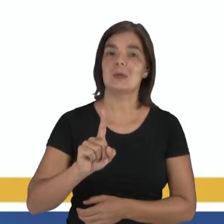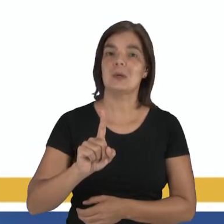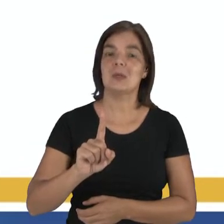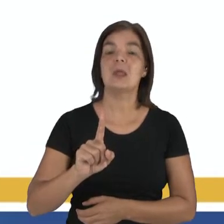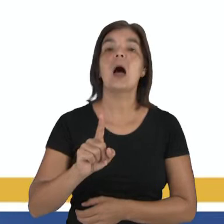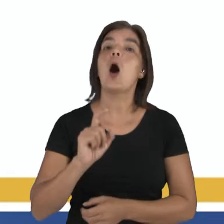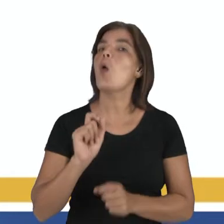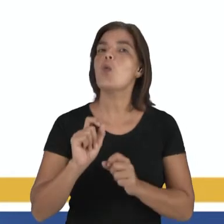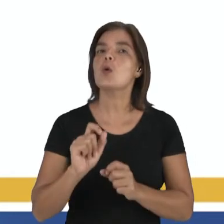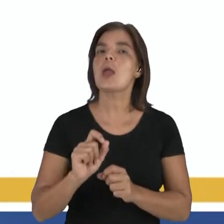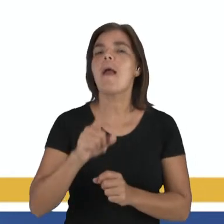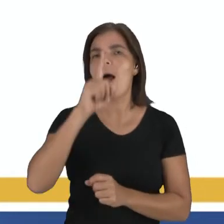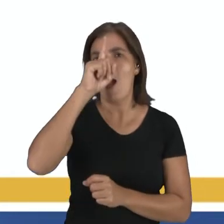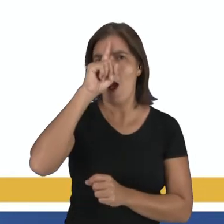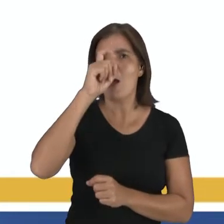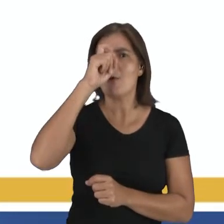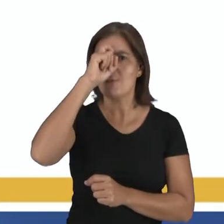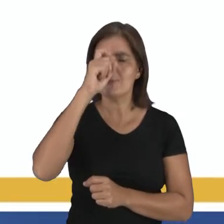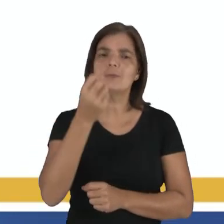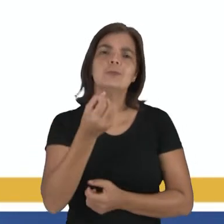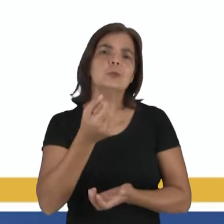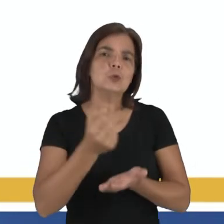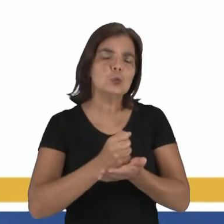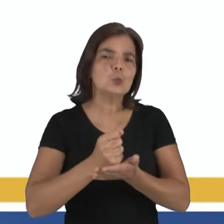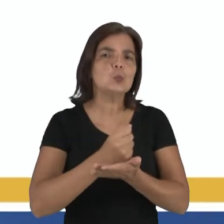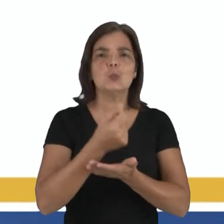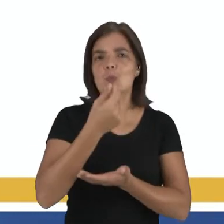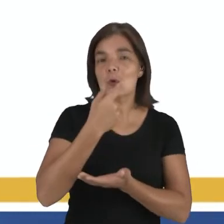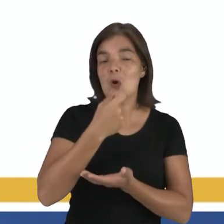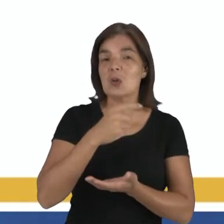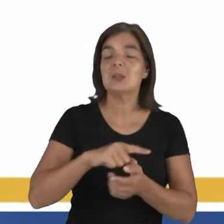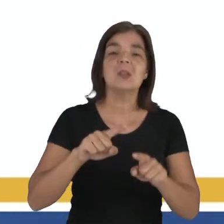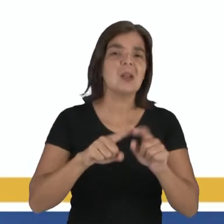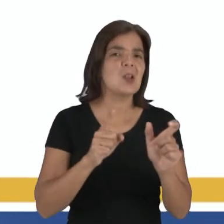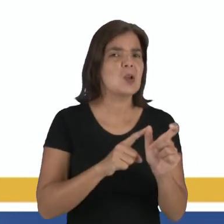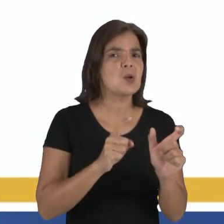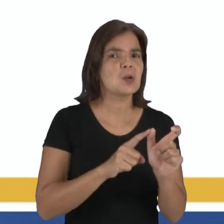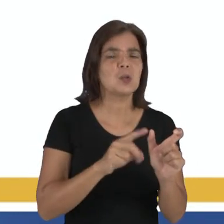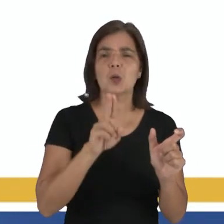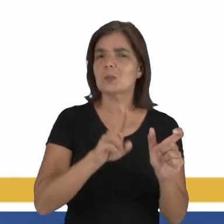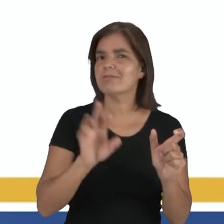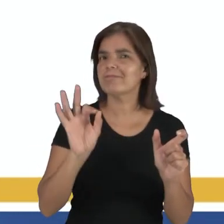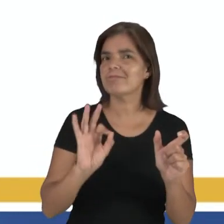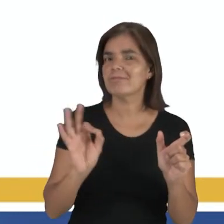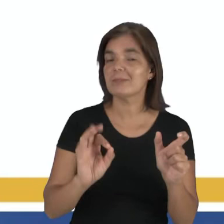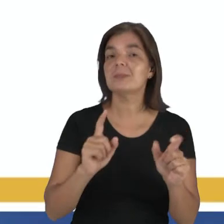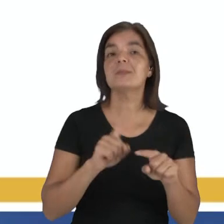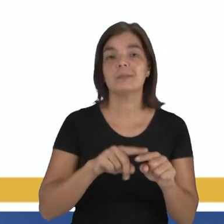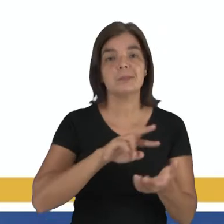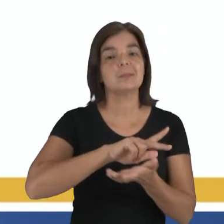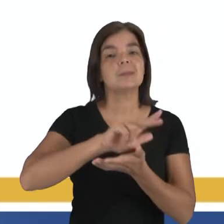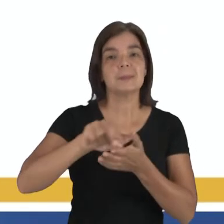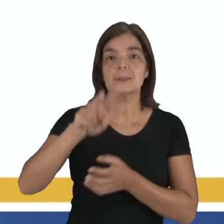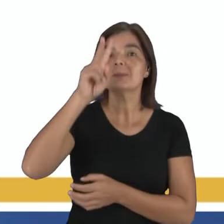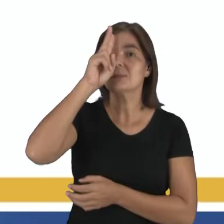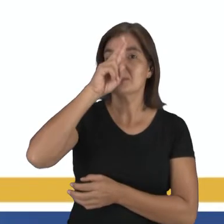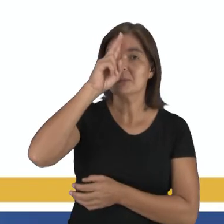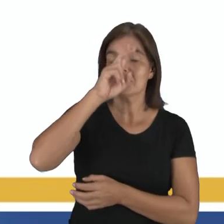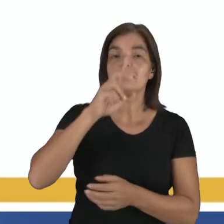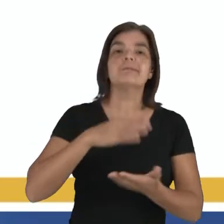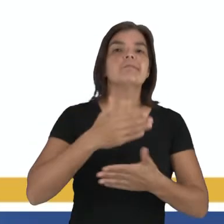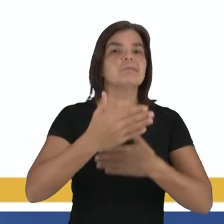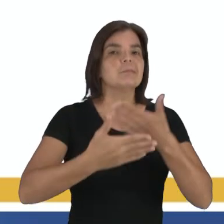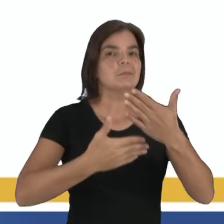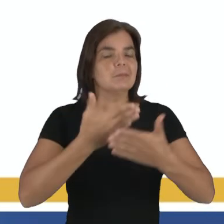à farmácia. Então vejam que tem expressões que não são mais usadas. Essa é a variação histórica, porque com o